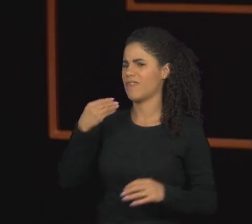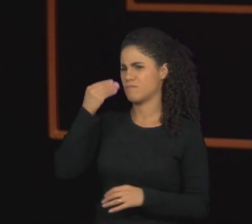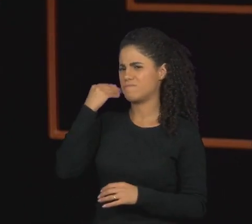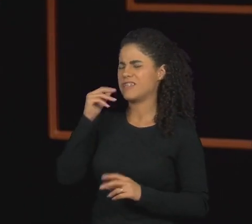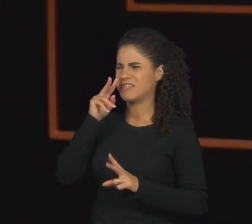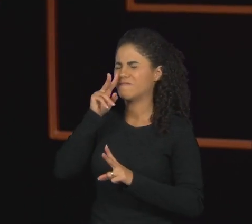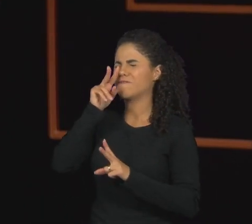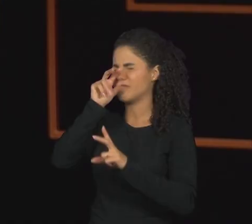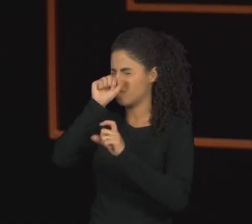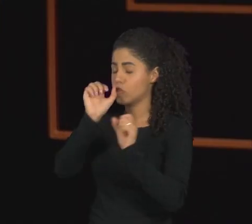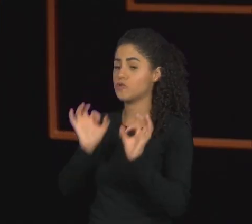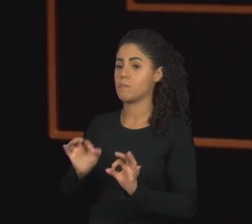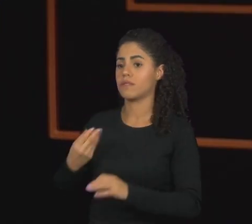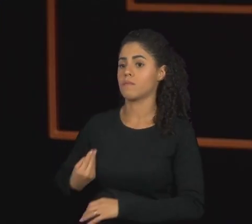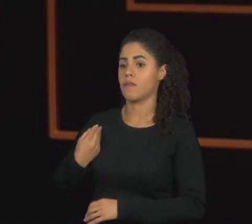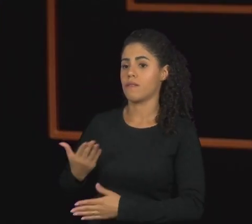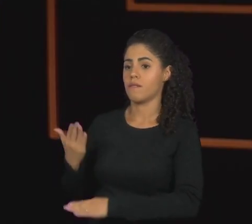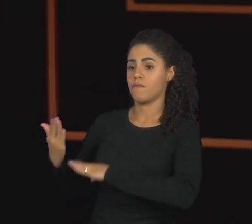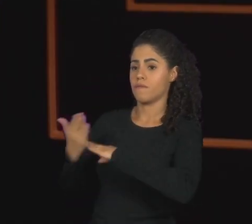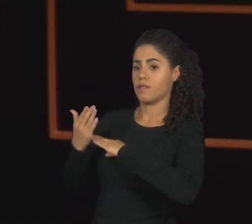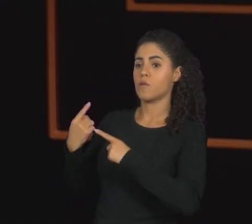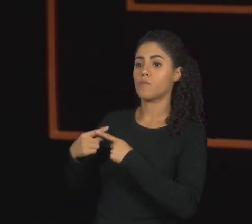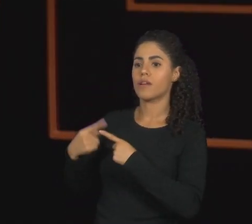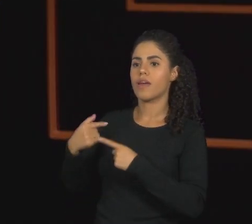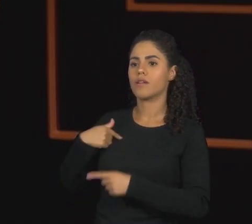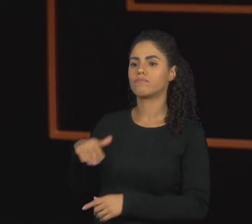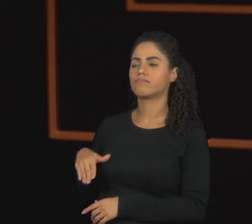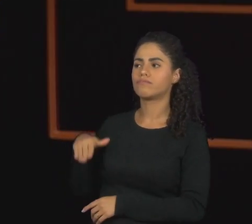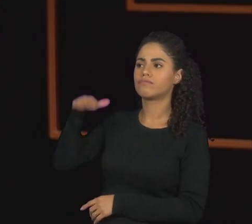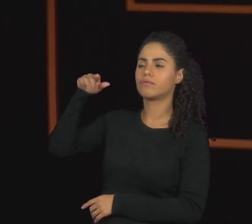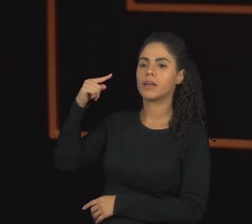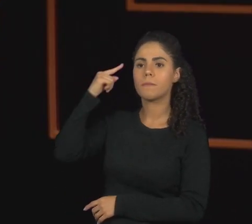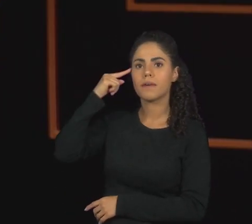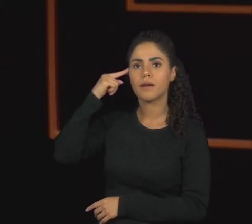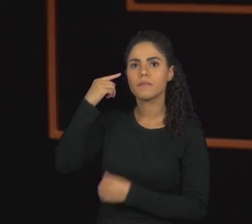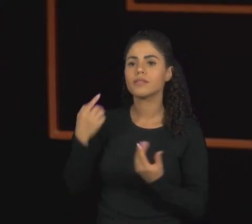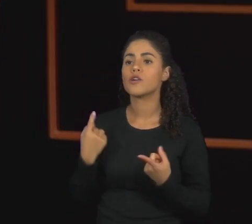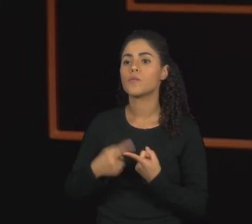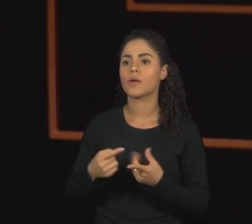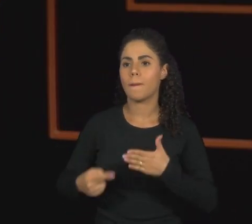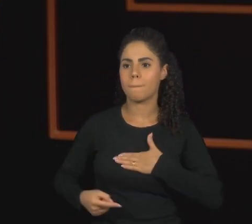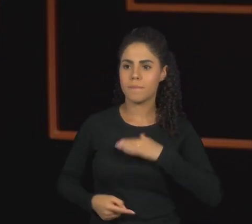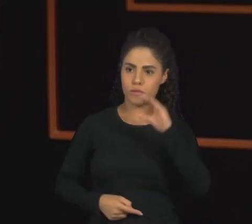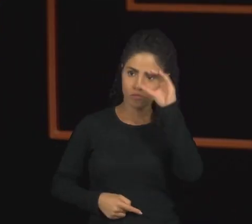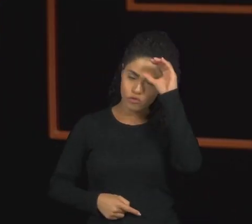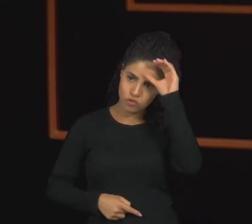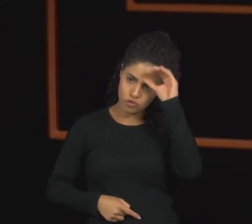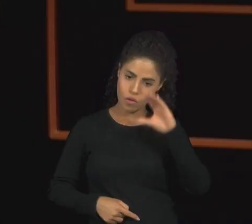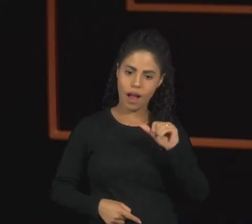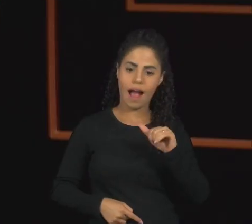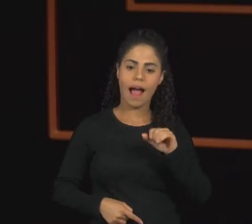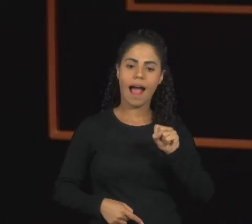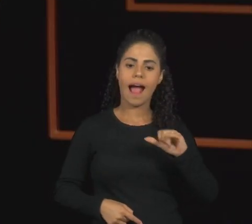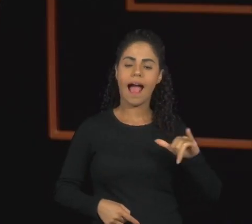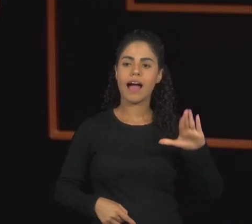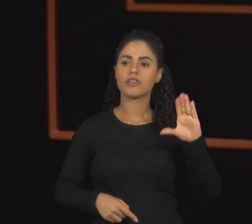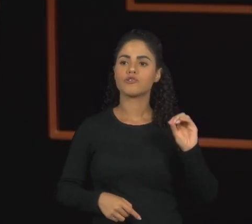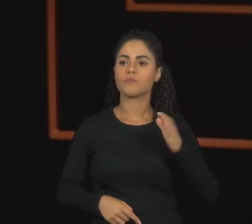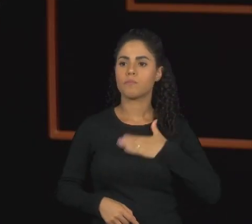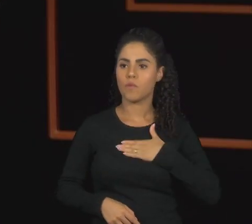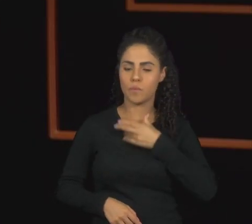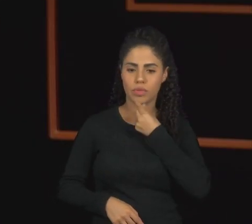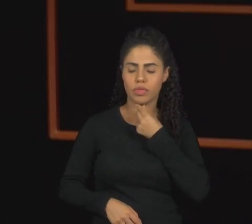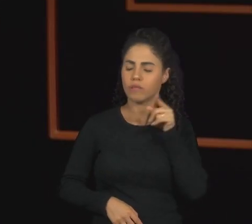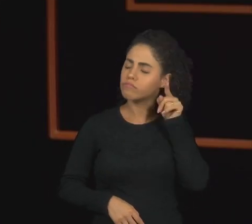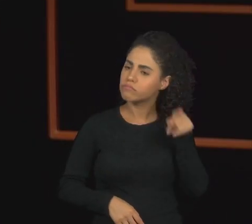vida. Primeiro porque eu cresci com esse mito. O meu tio Cássio, que a gente chamava do tio Boi,